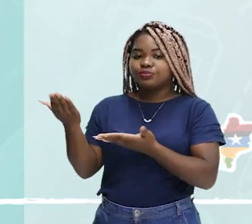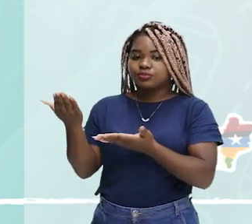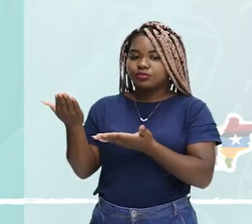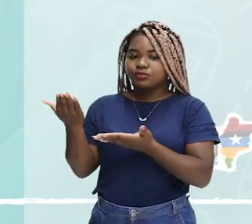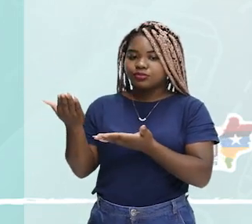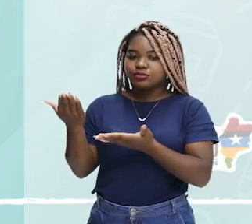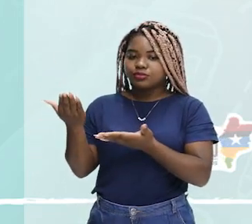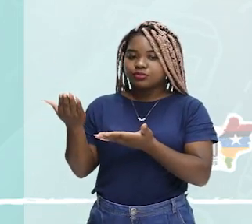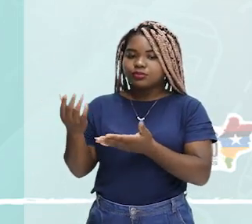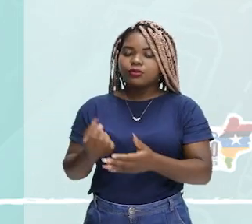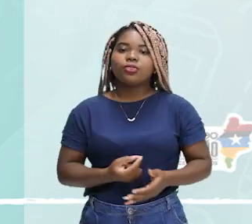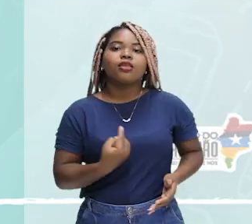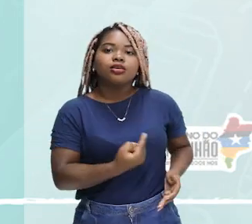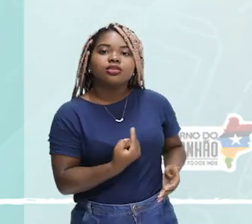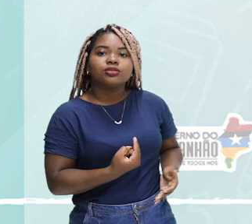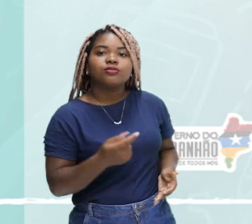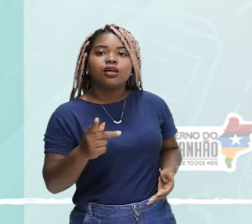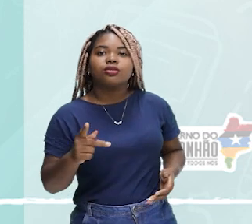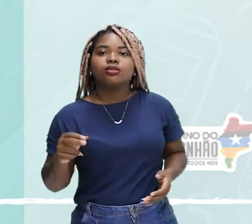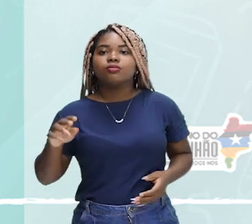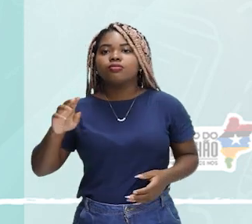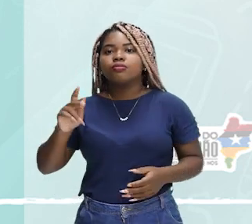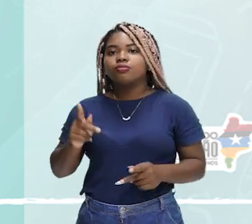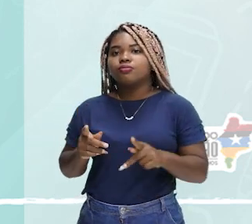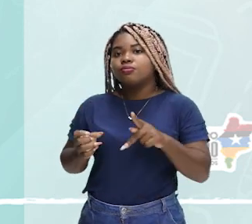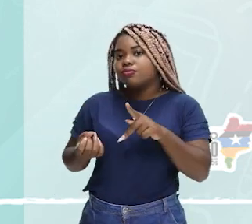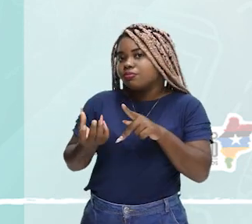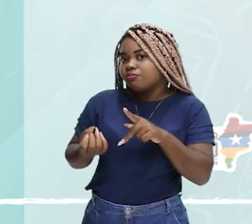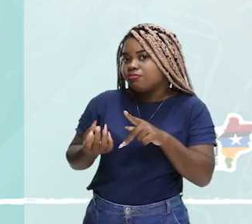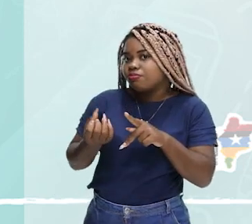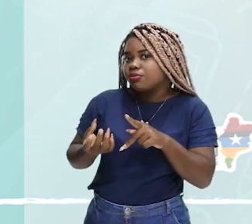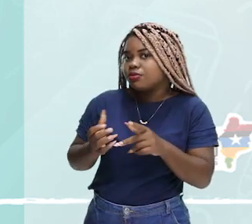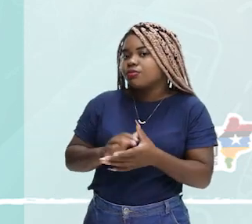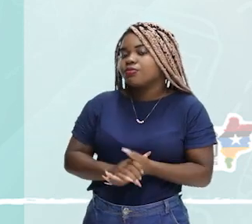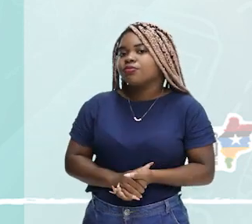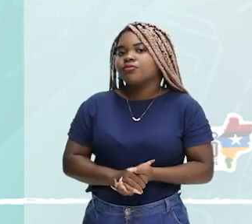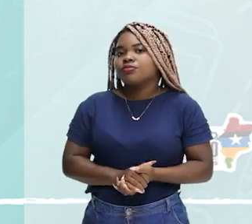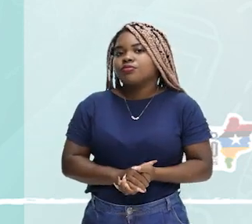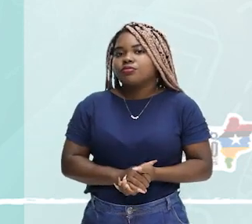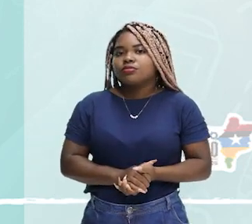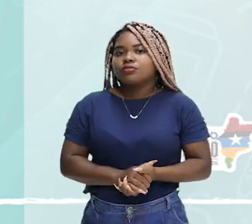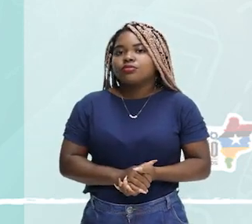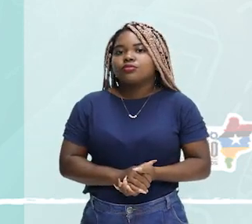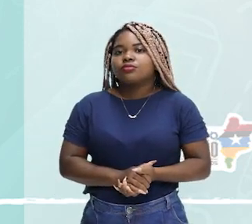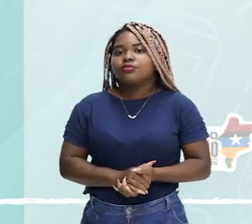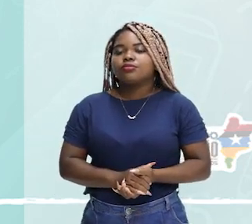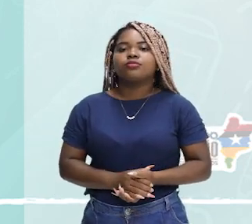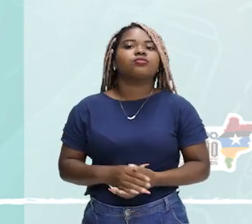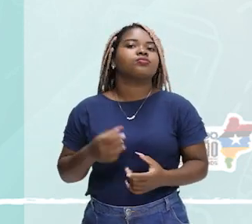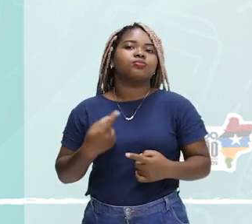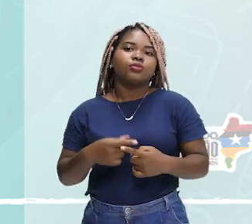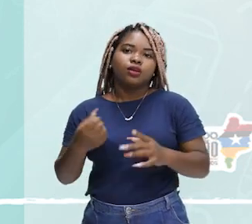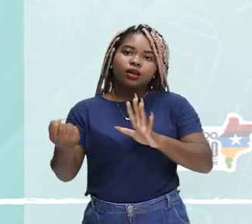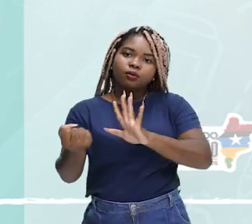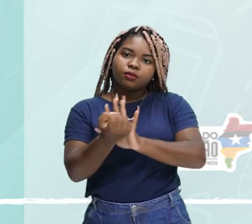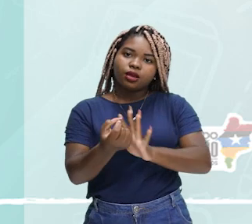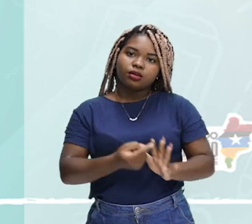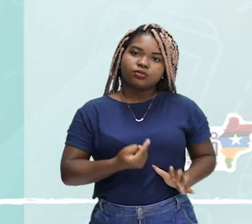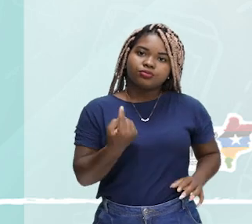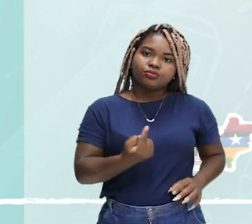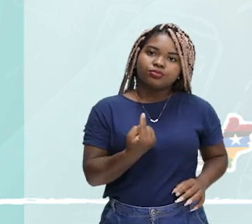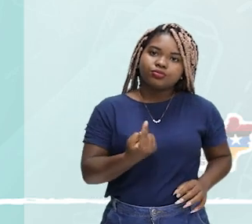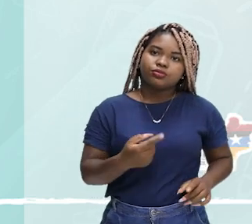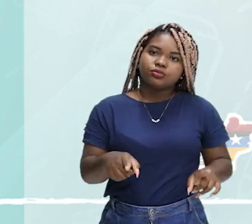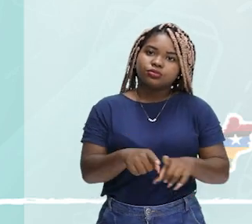marcando o singular e o plural. Algumas palavras perderam o acento diferencial. Nesse caso, ela permanece, porque marca o singular e o